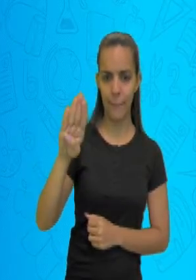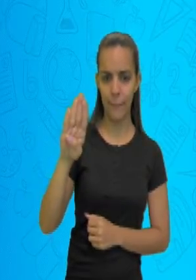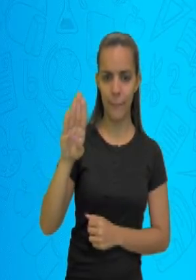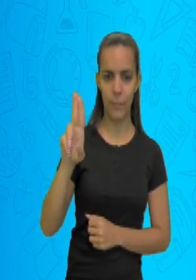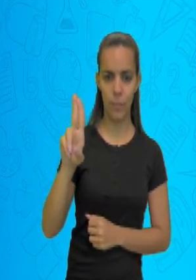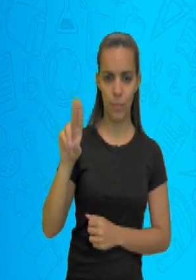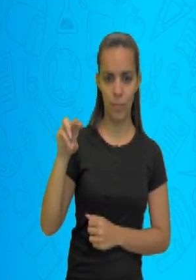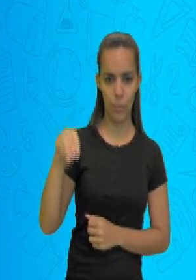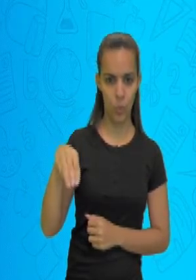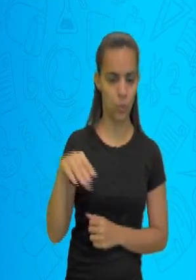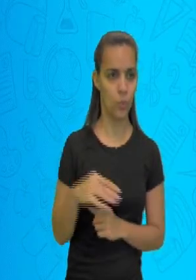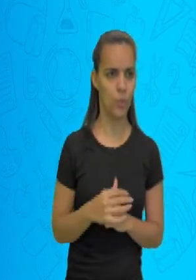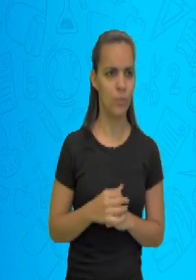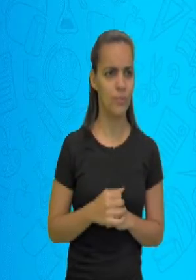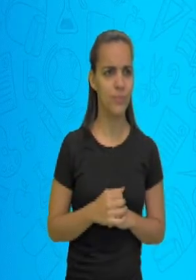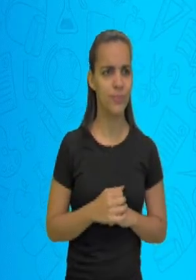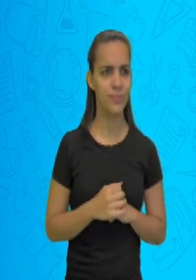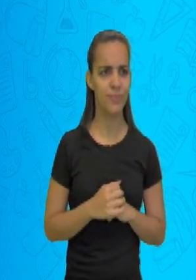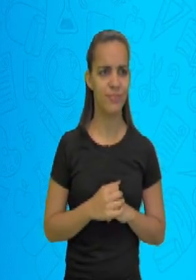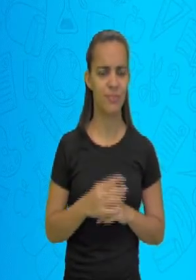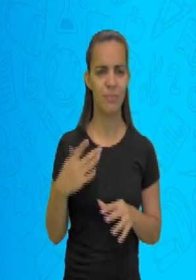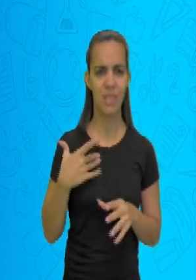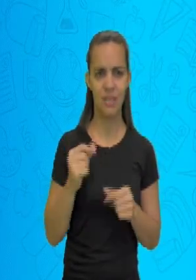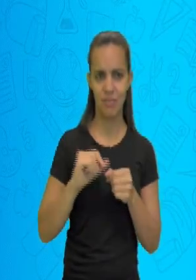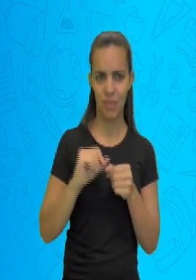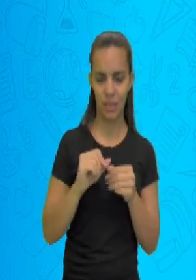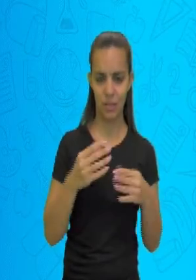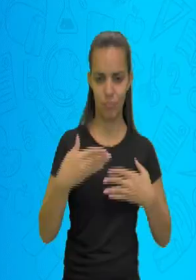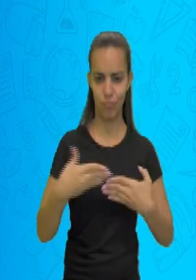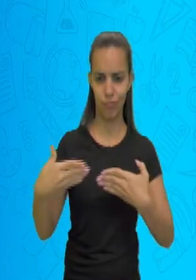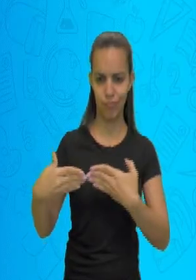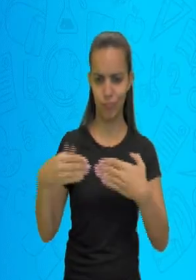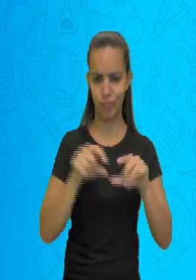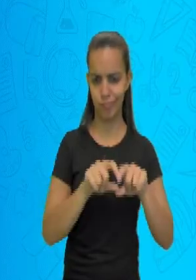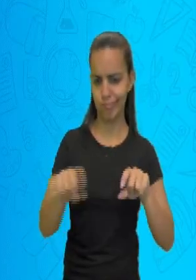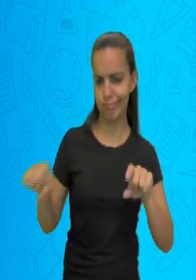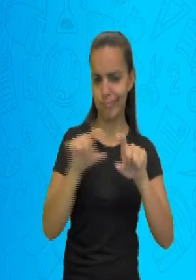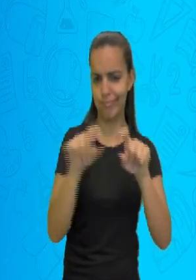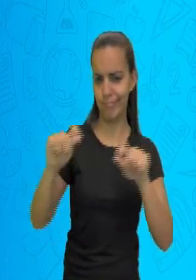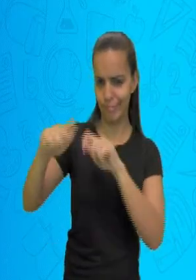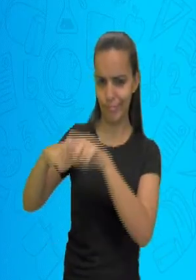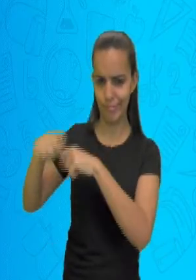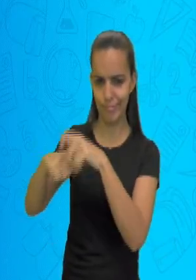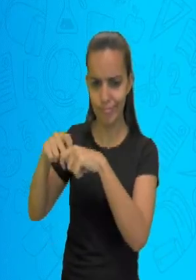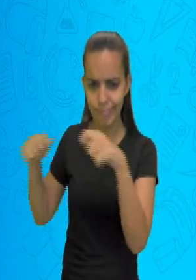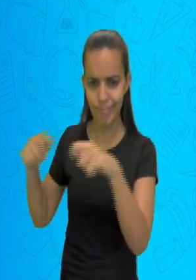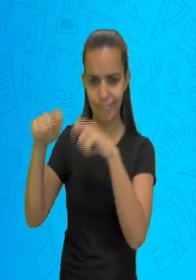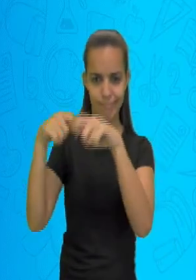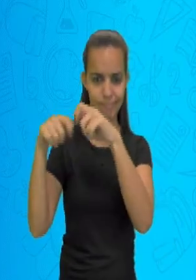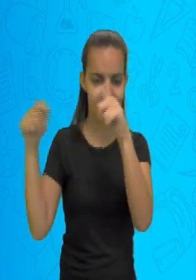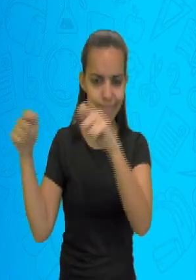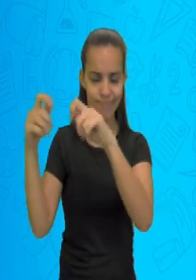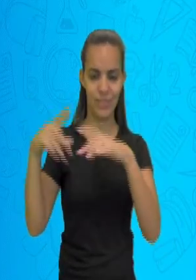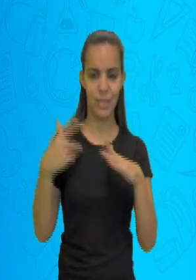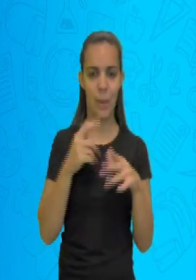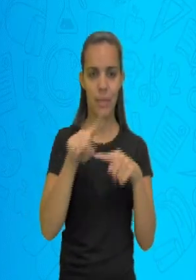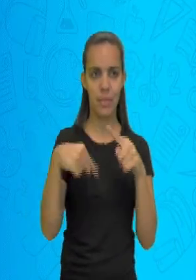taquaras e eles fazem toda a armação dessa casa com bambu. Depois eles fazem, olha